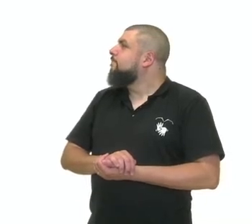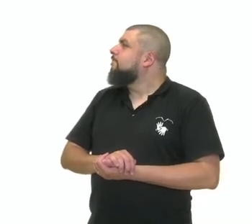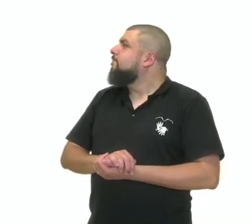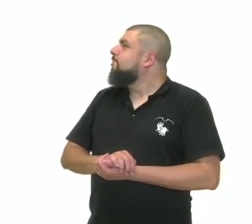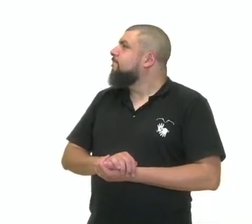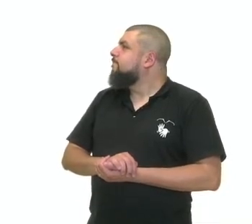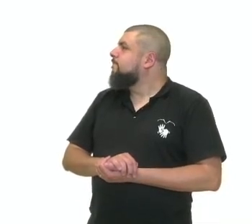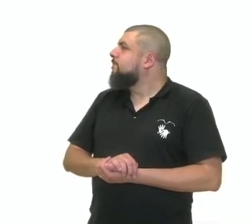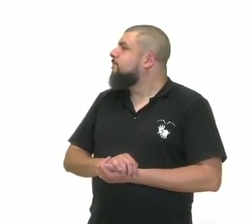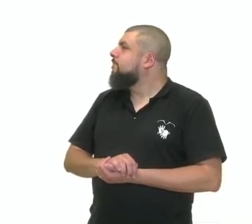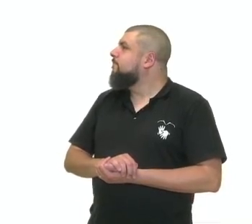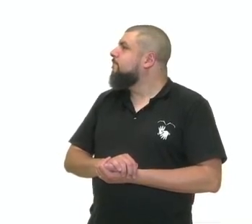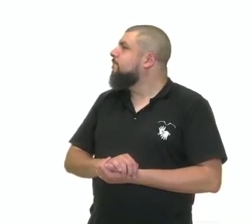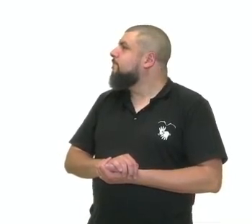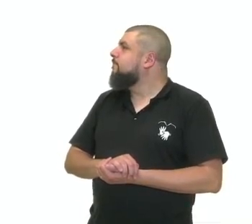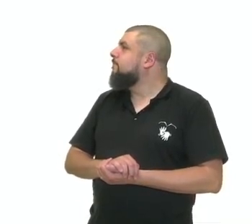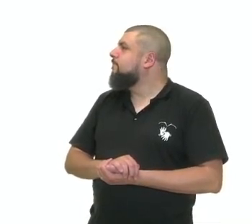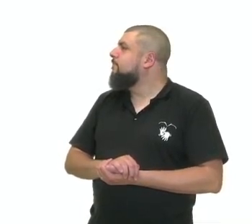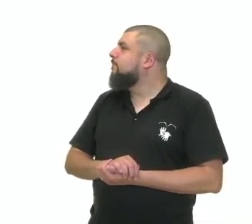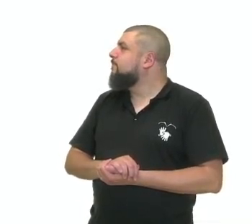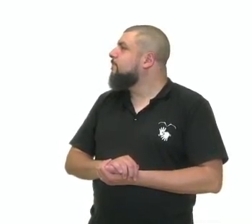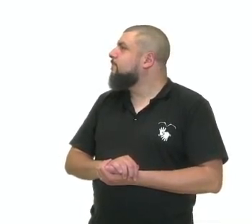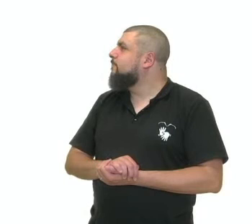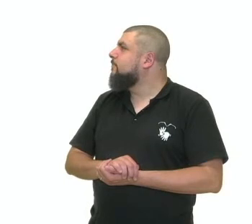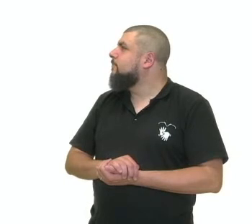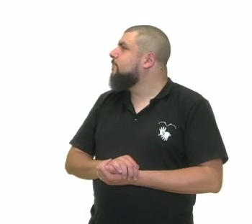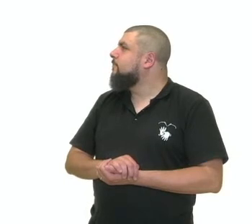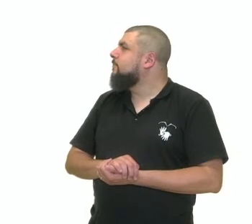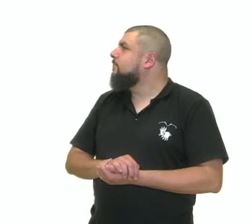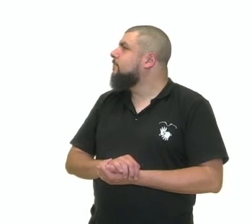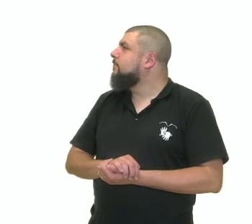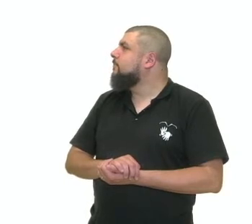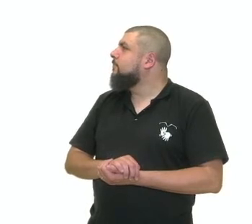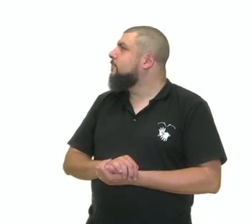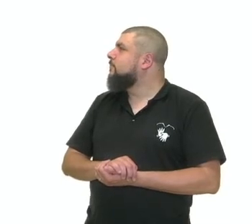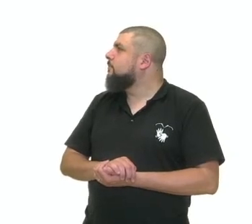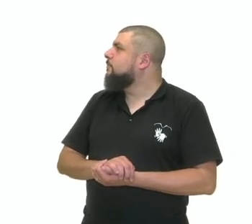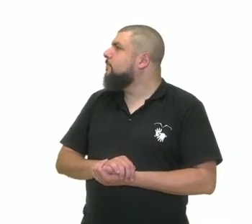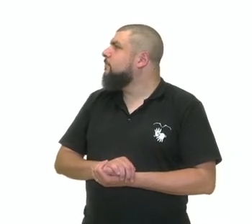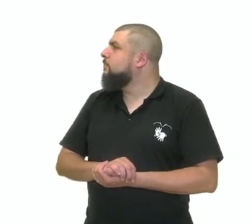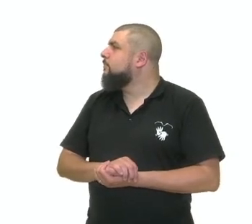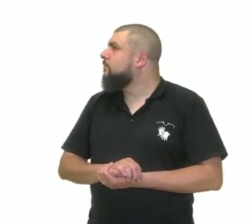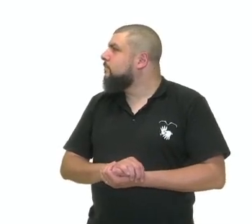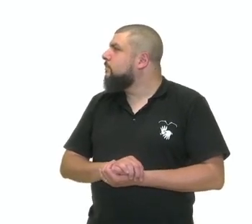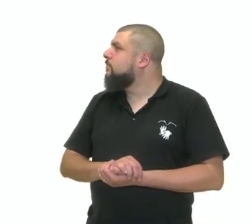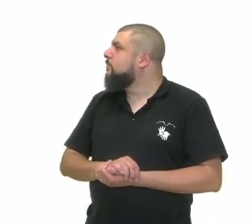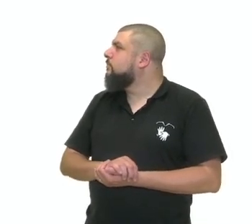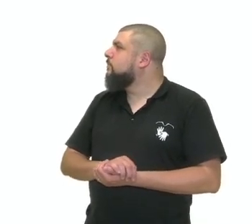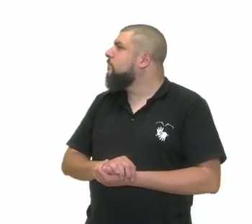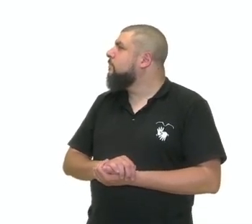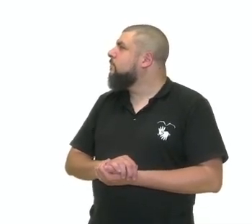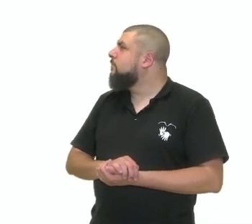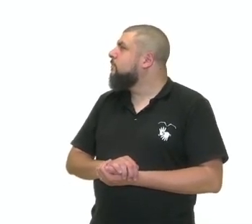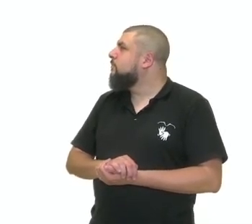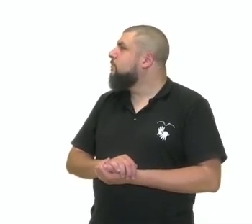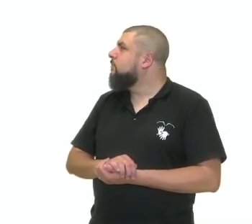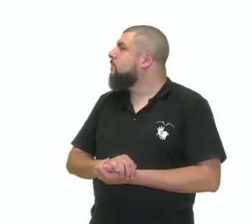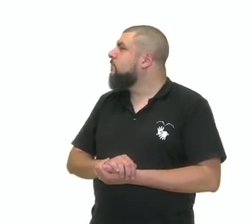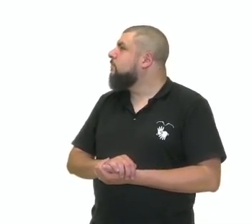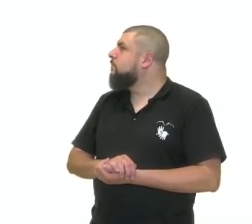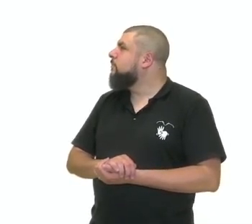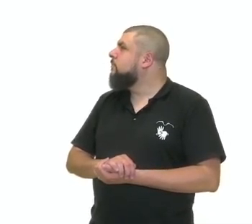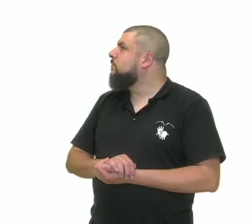de rosa, capital do Paraná. Pela ridente paisagem, pela riqueza que